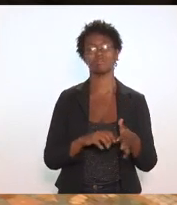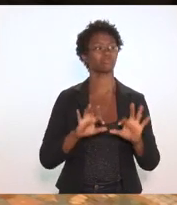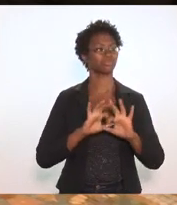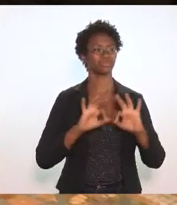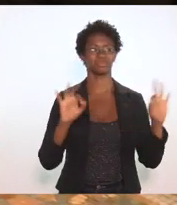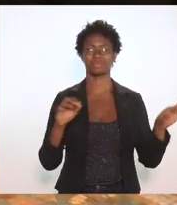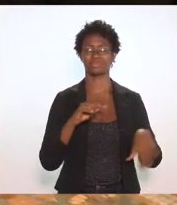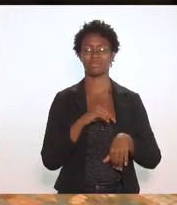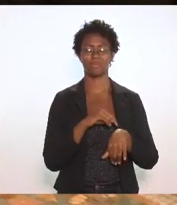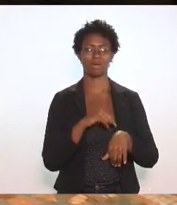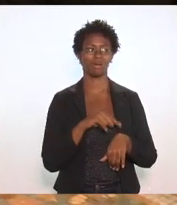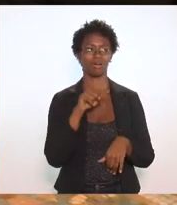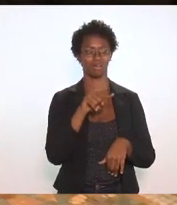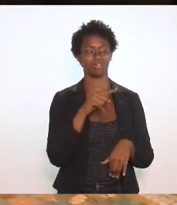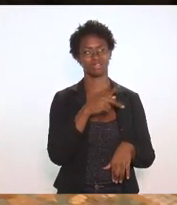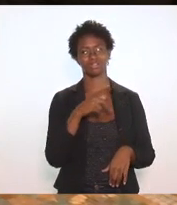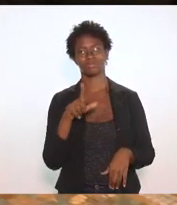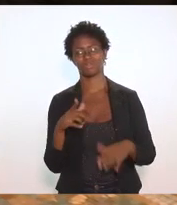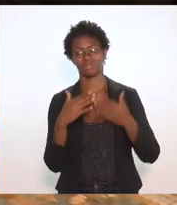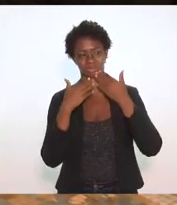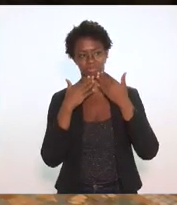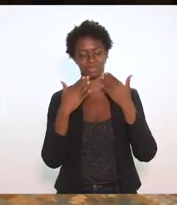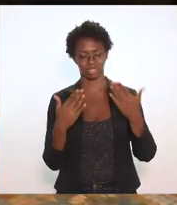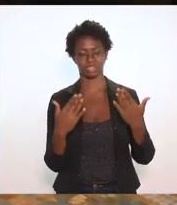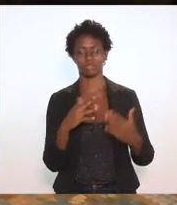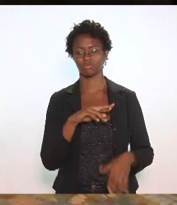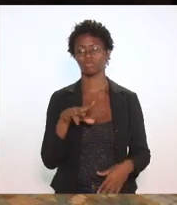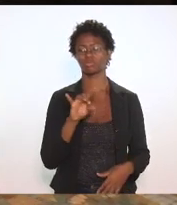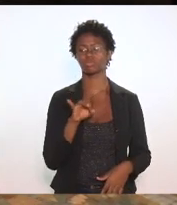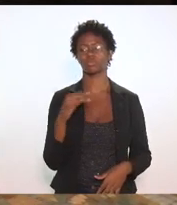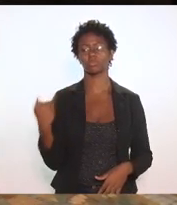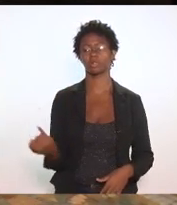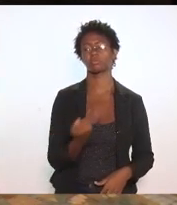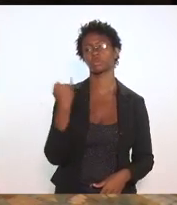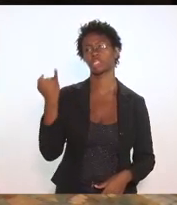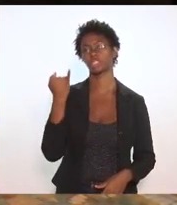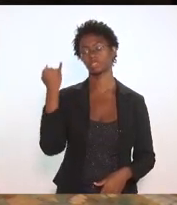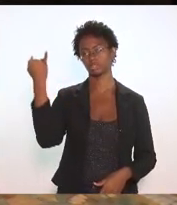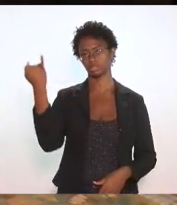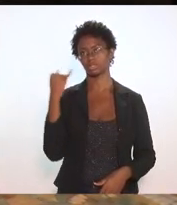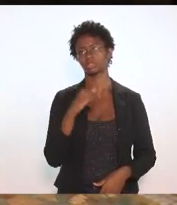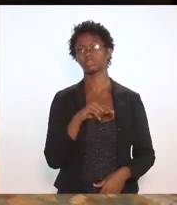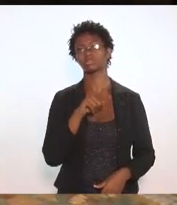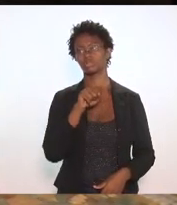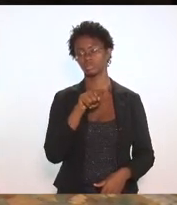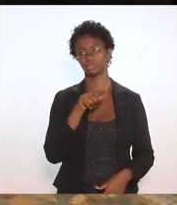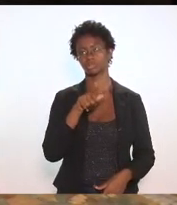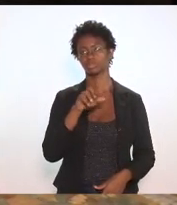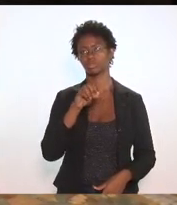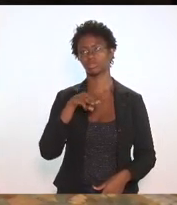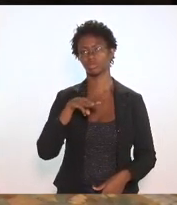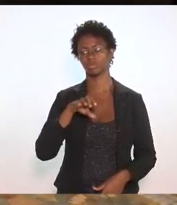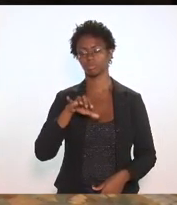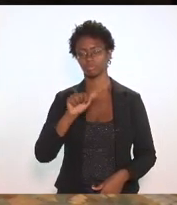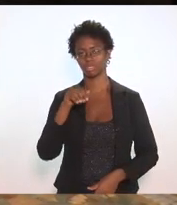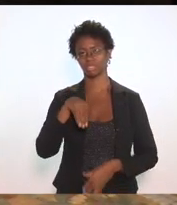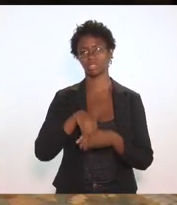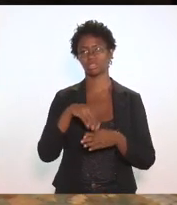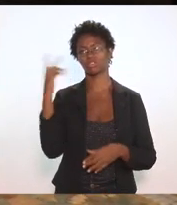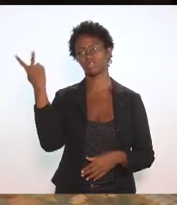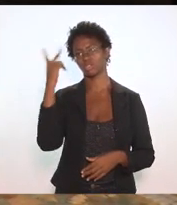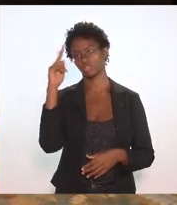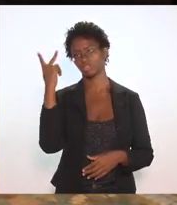esse projeto é apresentado, não só pela relevância que tem Joãozinho da Gomeia na história da